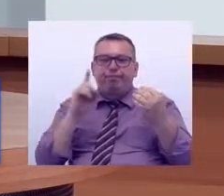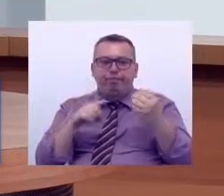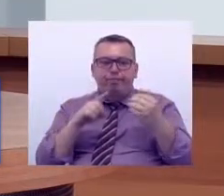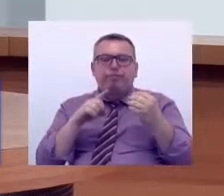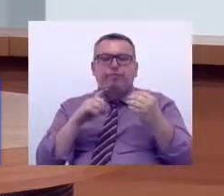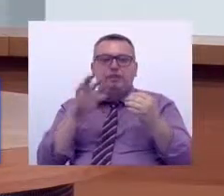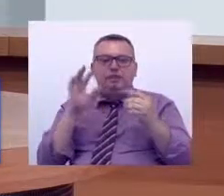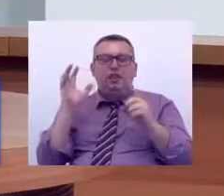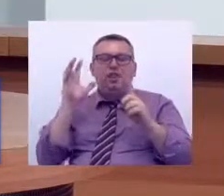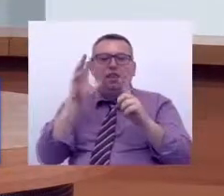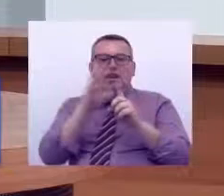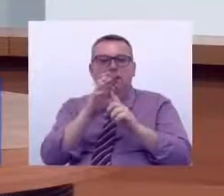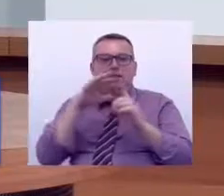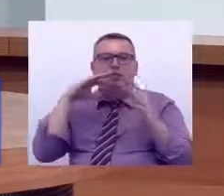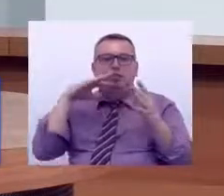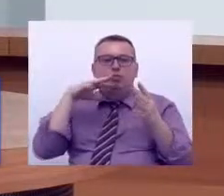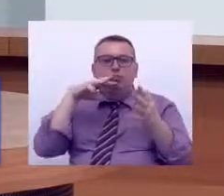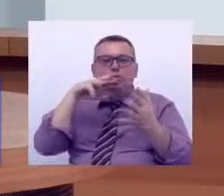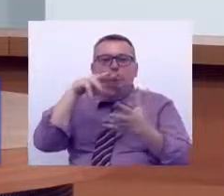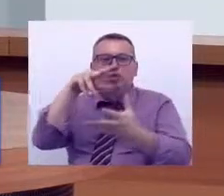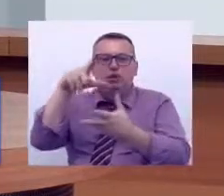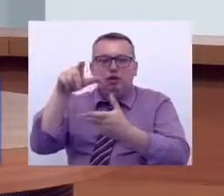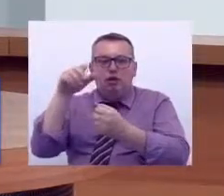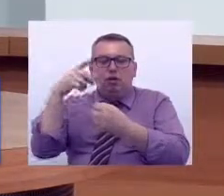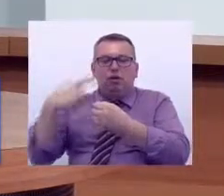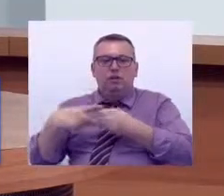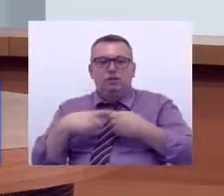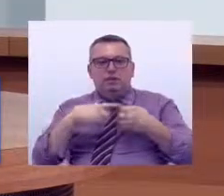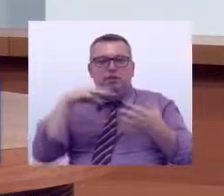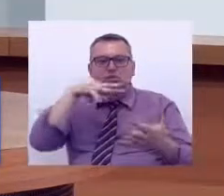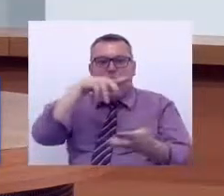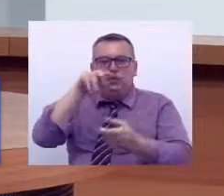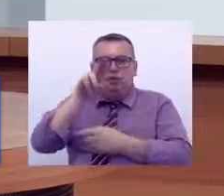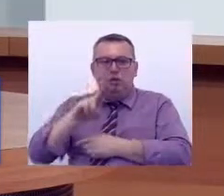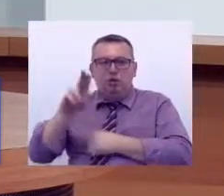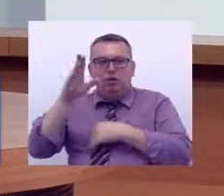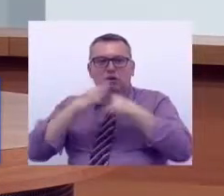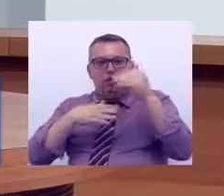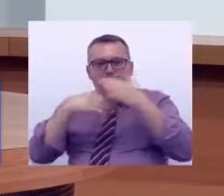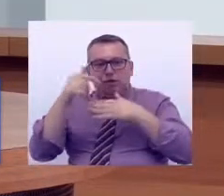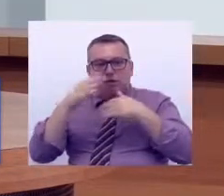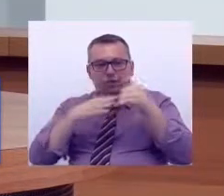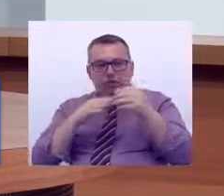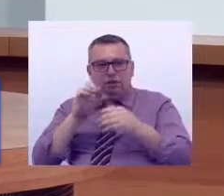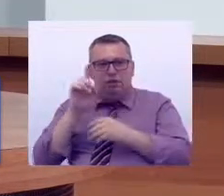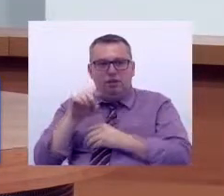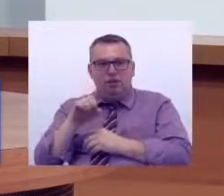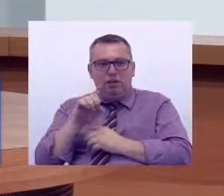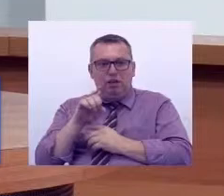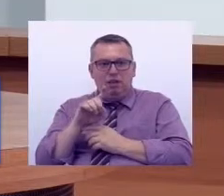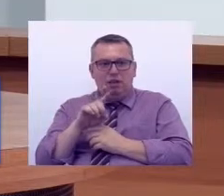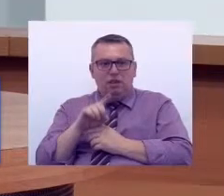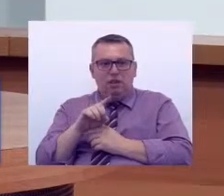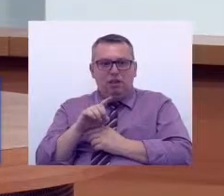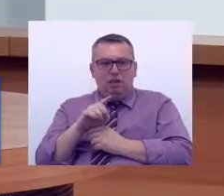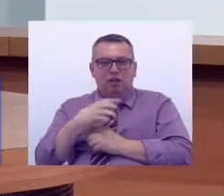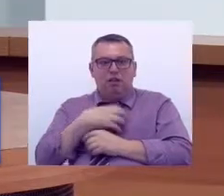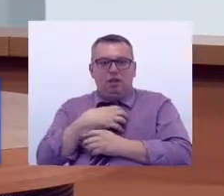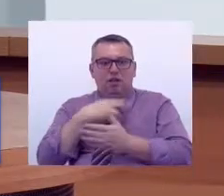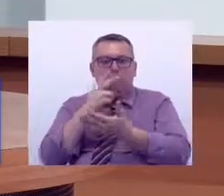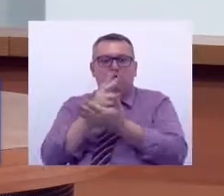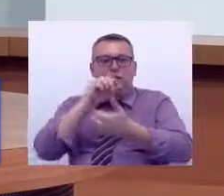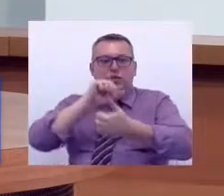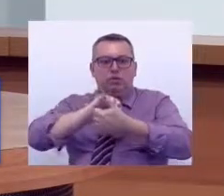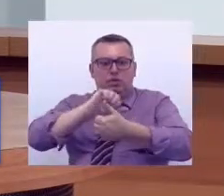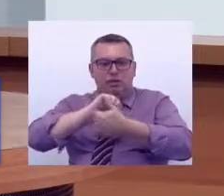mundial, onde várias cidades do mundo já utilizam dessa prática. É um alimento com a mesma